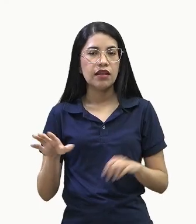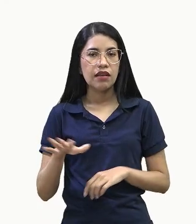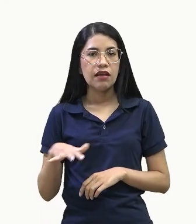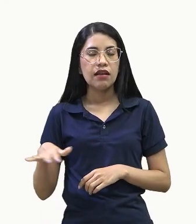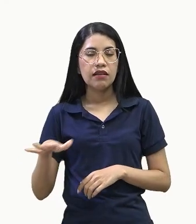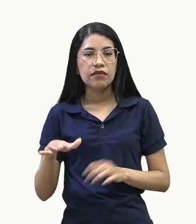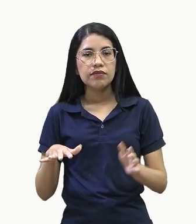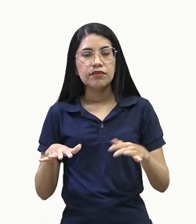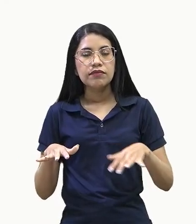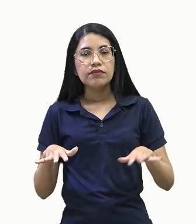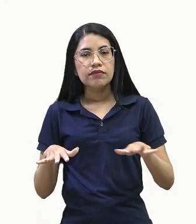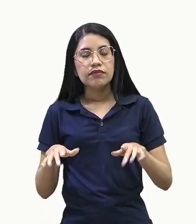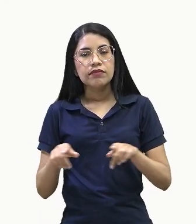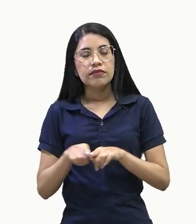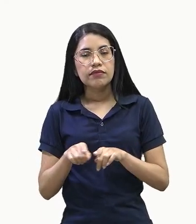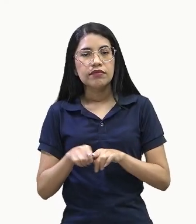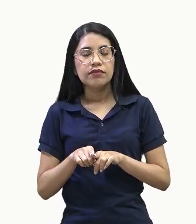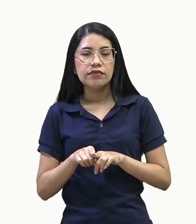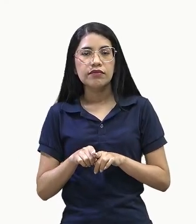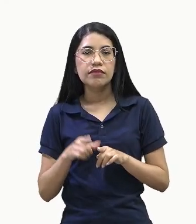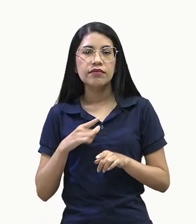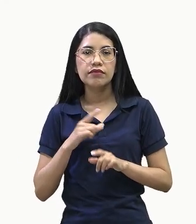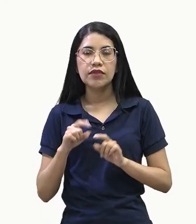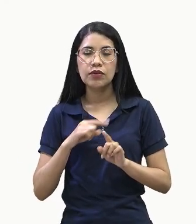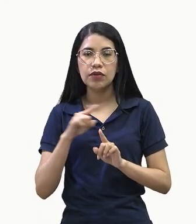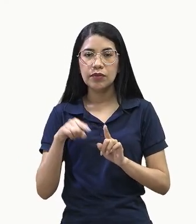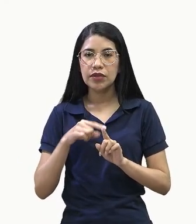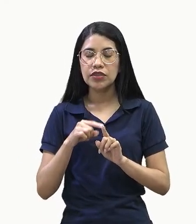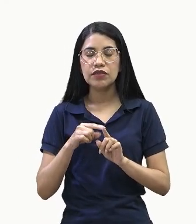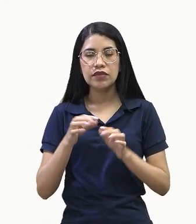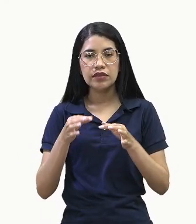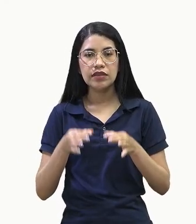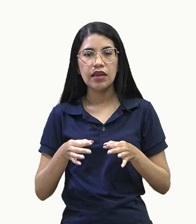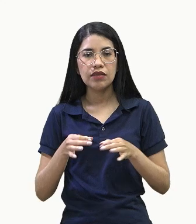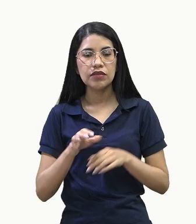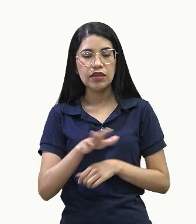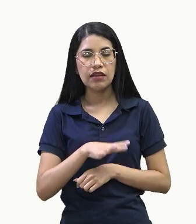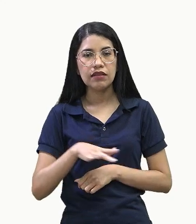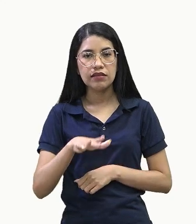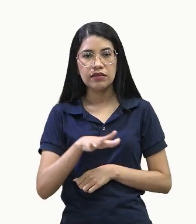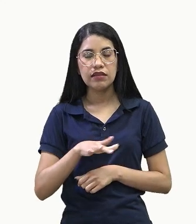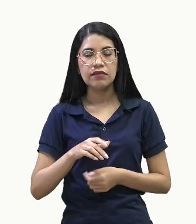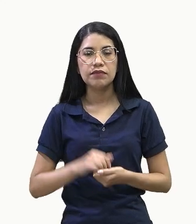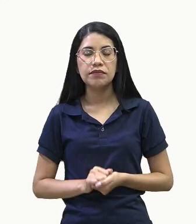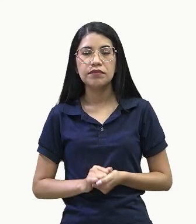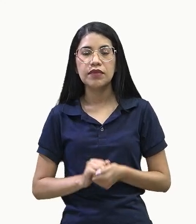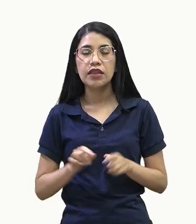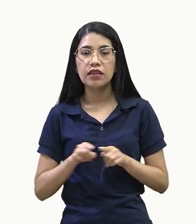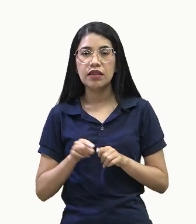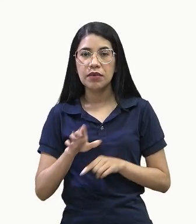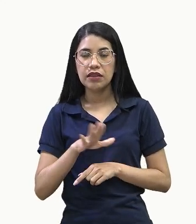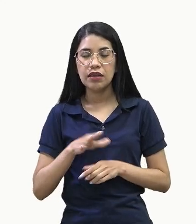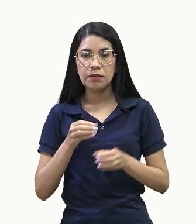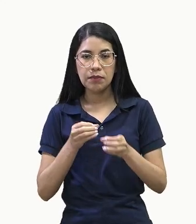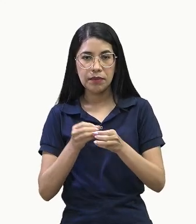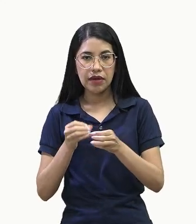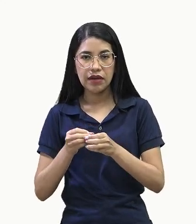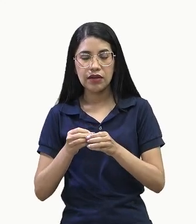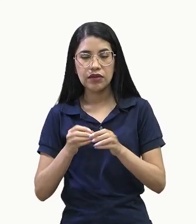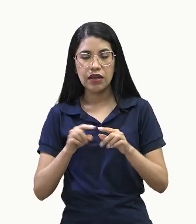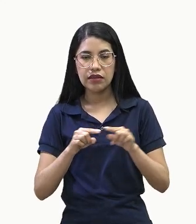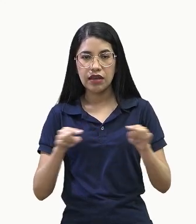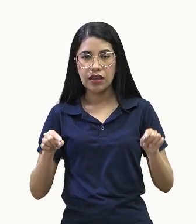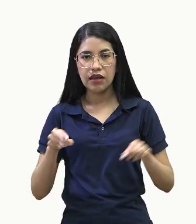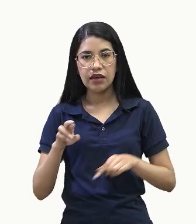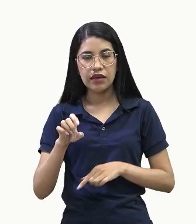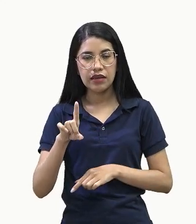E todas elas aqui têm a sua função. Essa é a área aqui próximo da rede, né? E aí nós